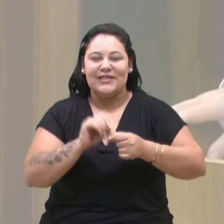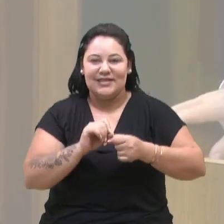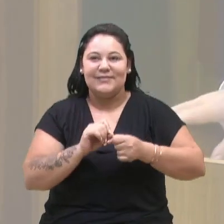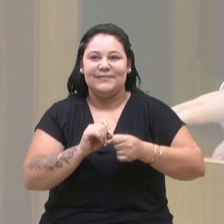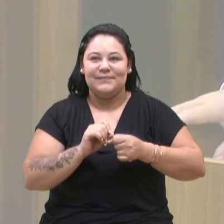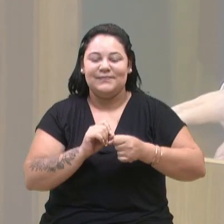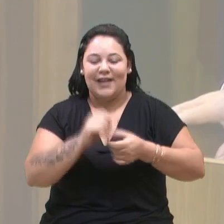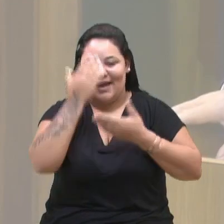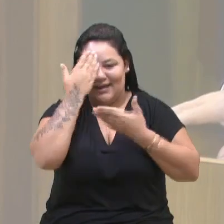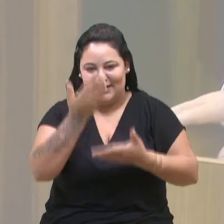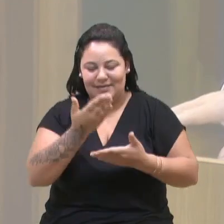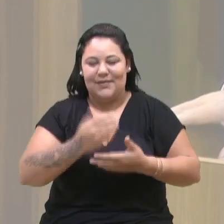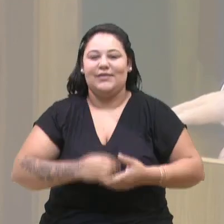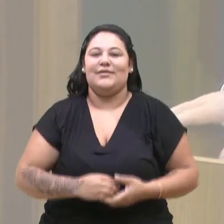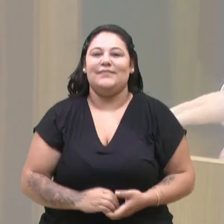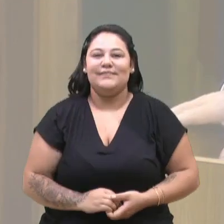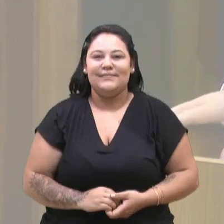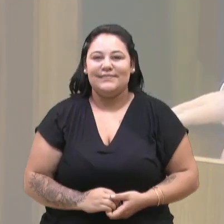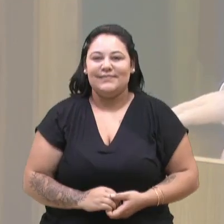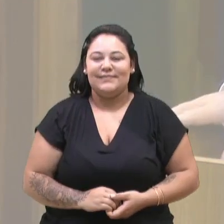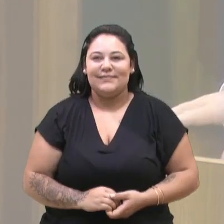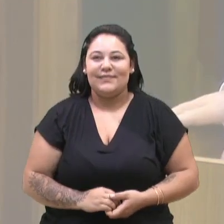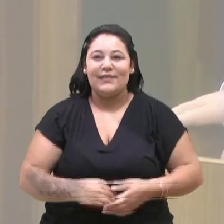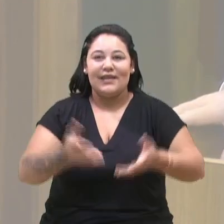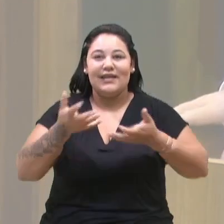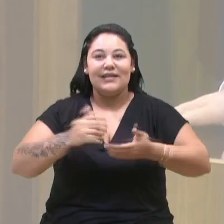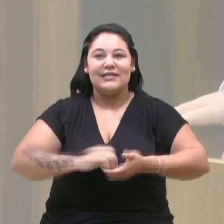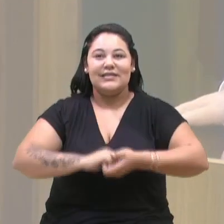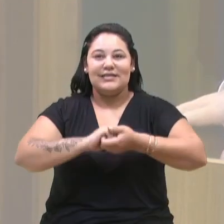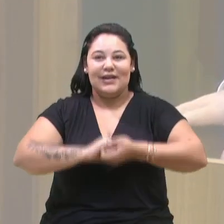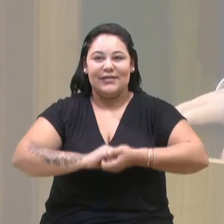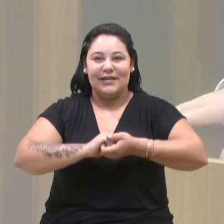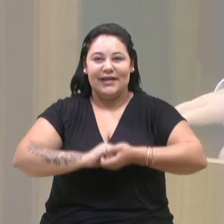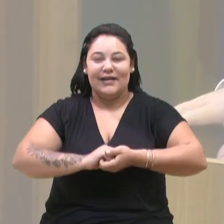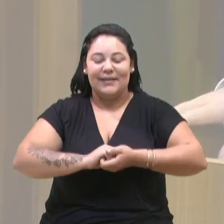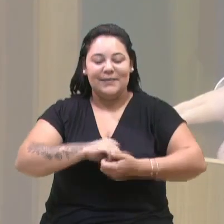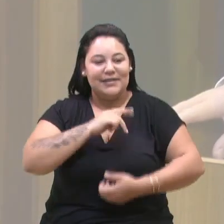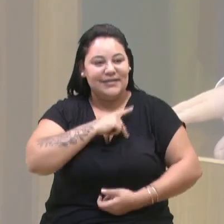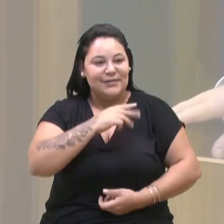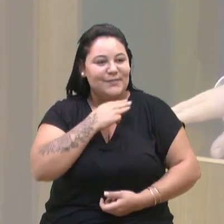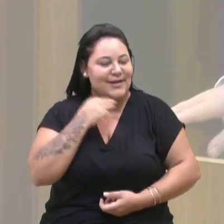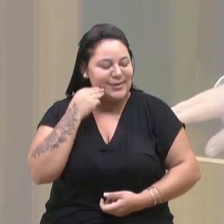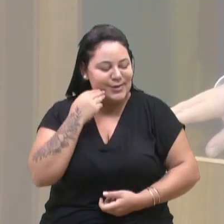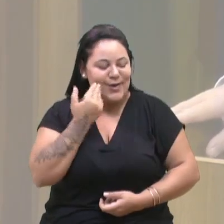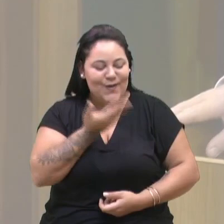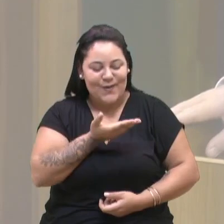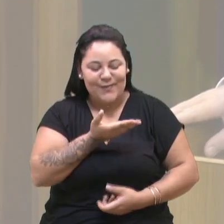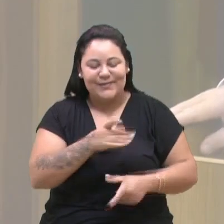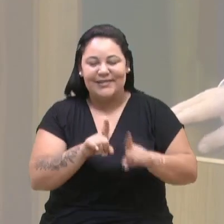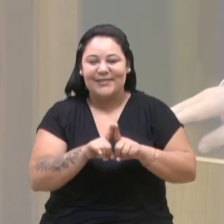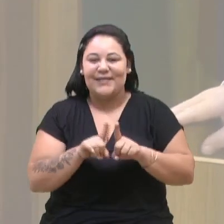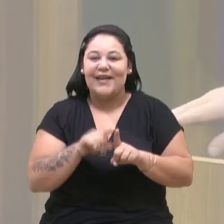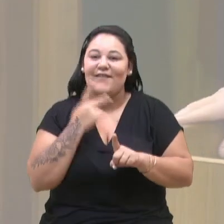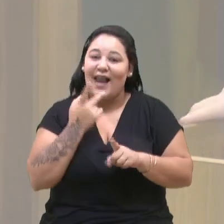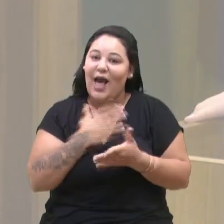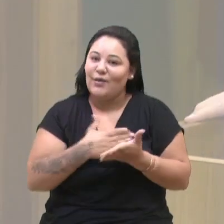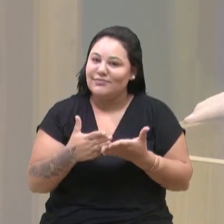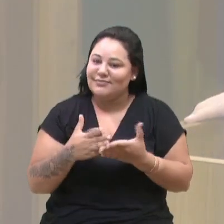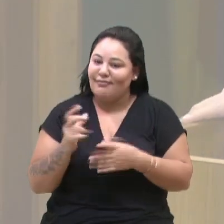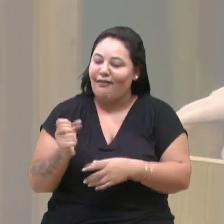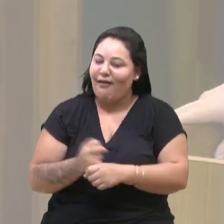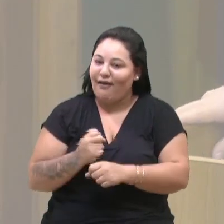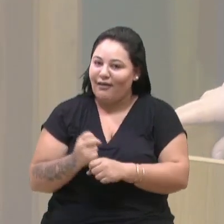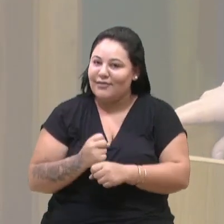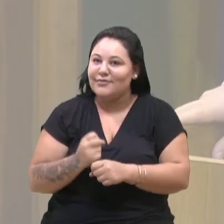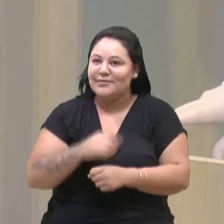nossos agradecimentos. Queria saudar a nova presidente, Marisol Santos, dizer que iniciamos o ano, um